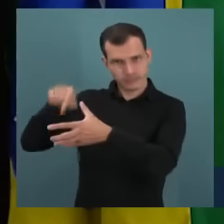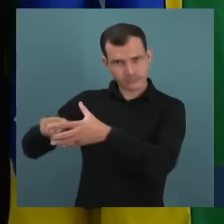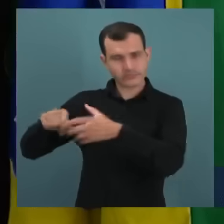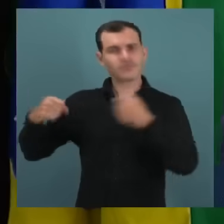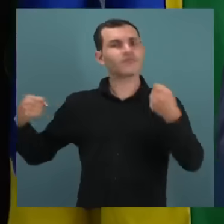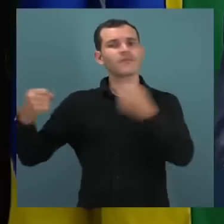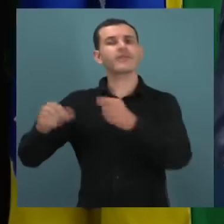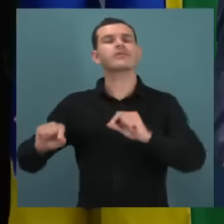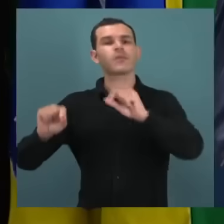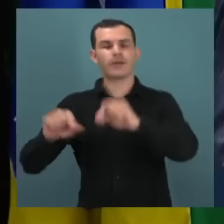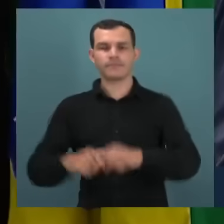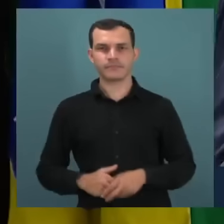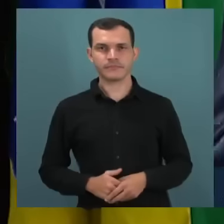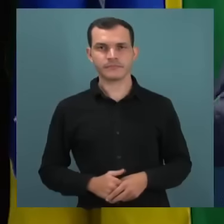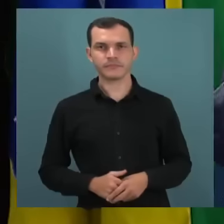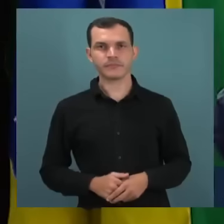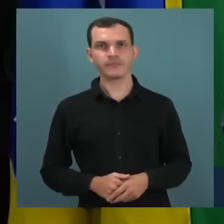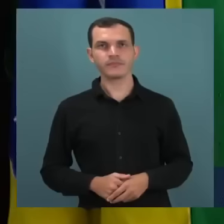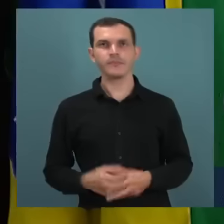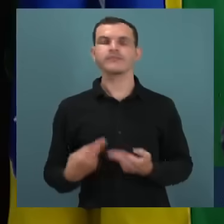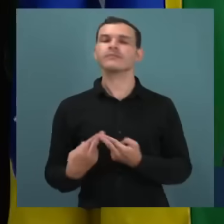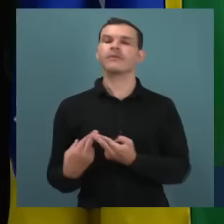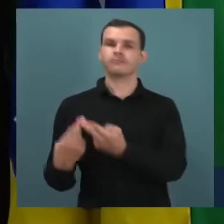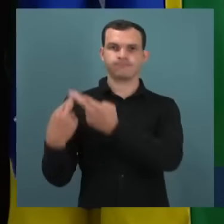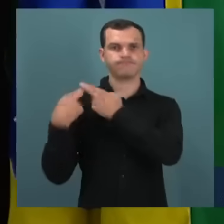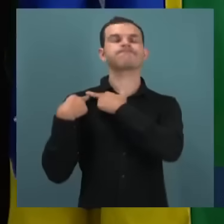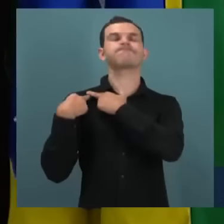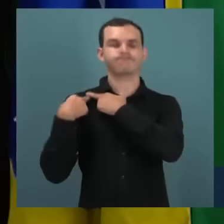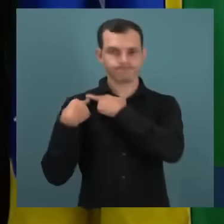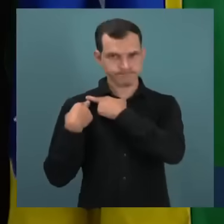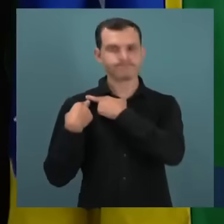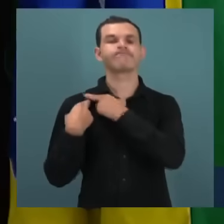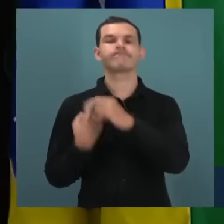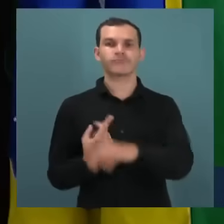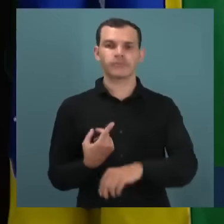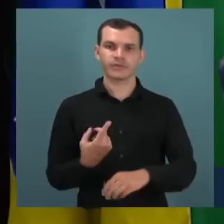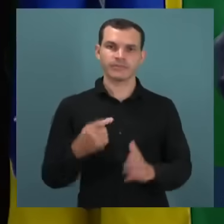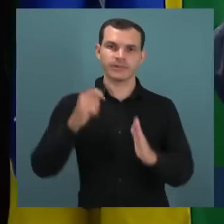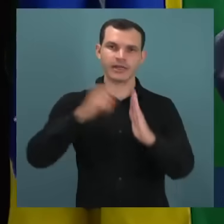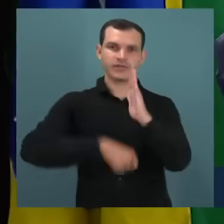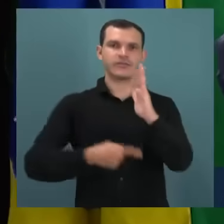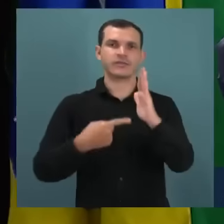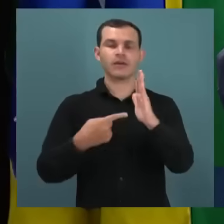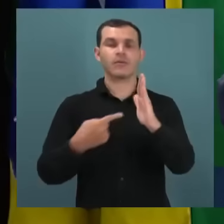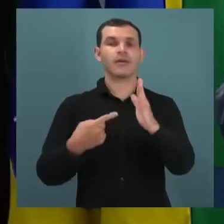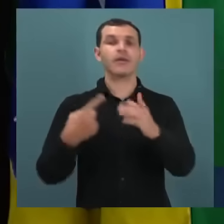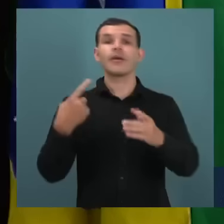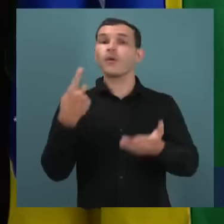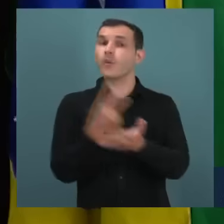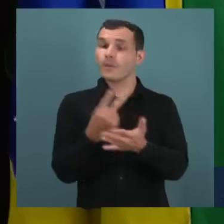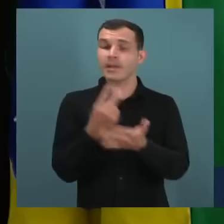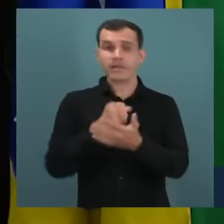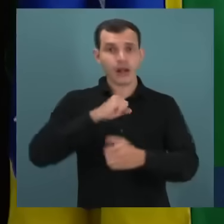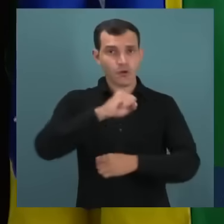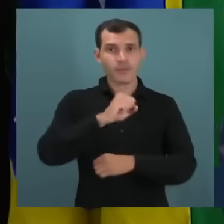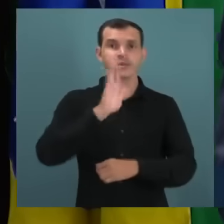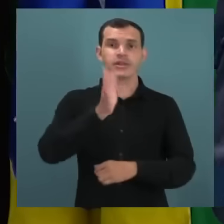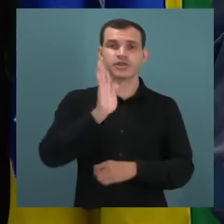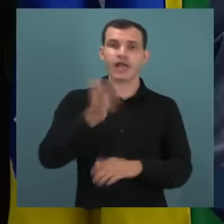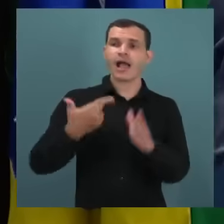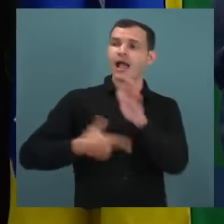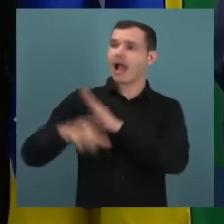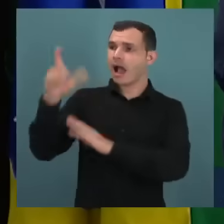defende a responsabilidade fiscal pelos mesmos argumentos que declinei anteriormente